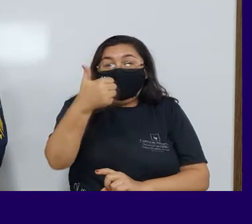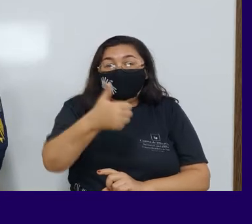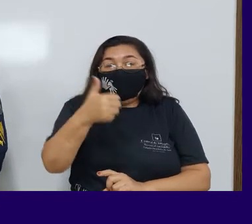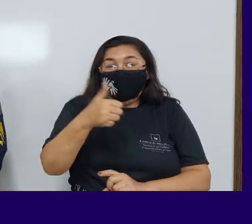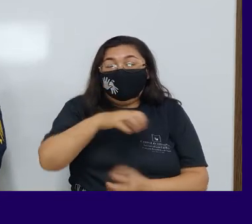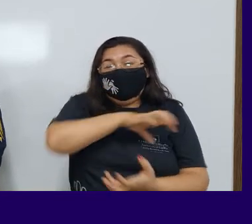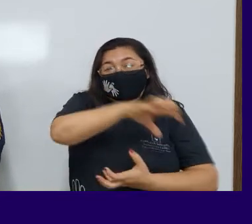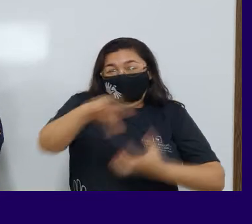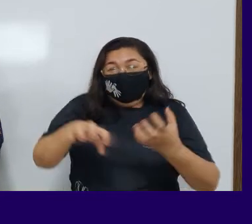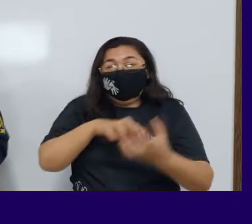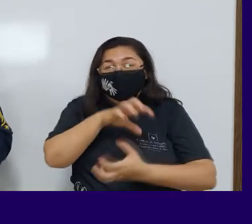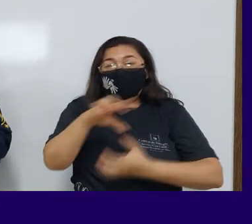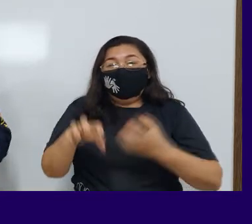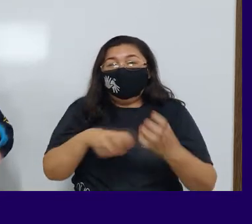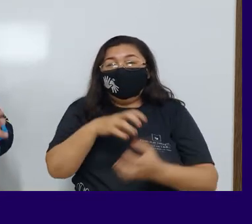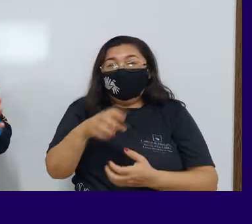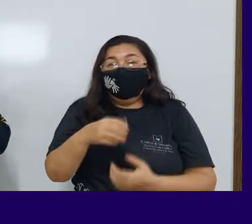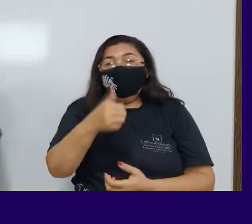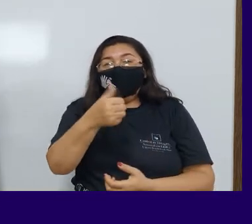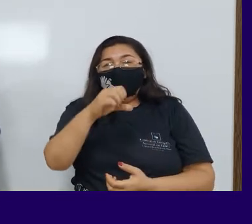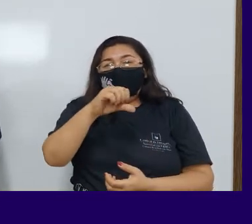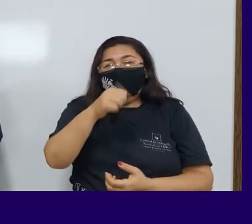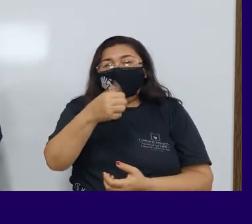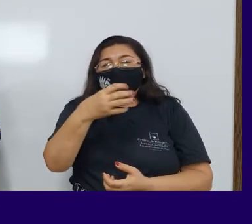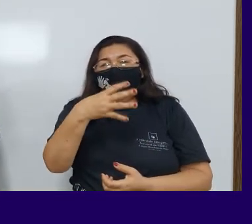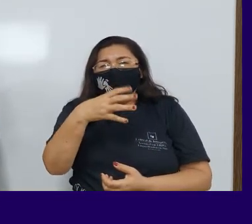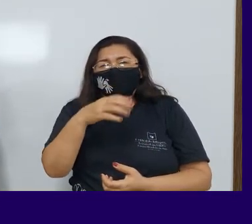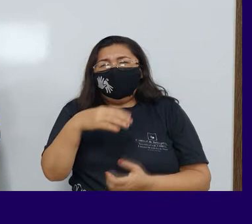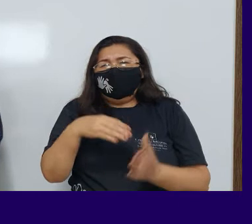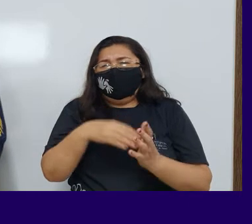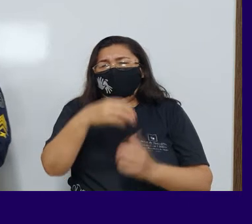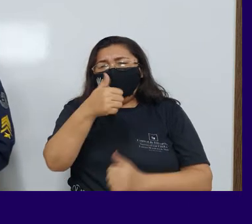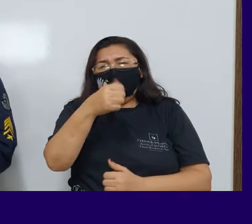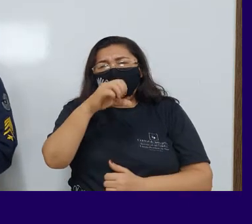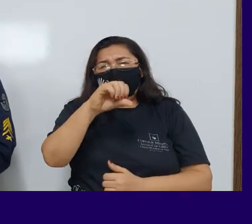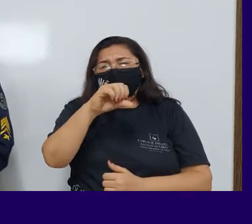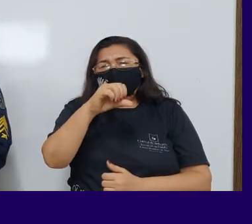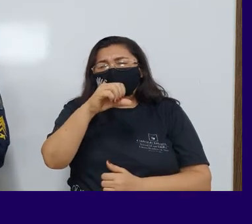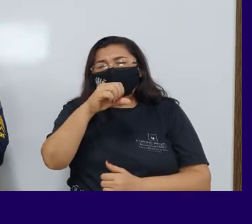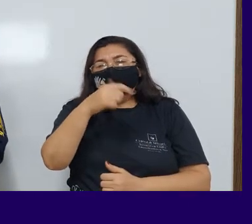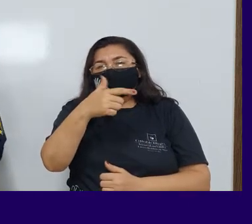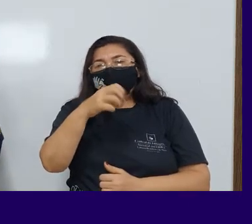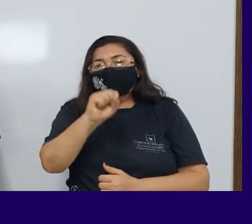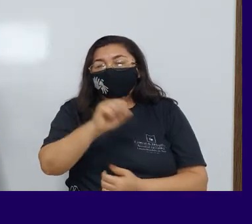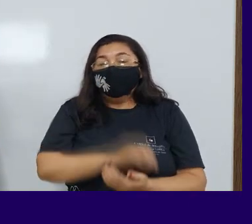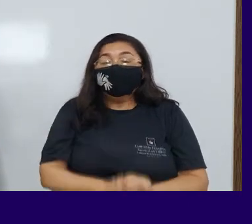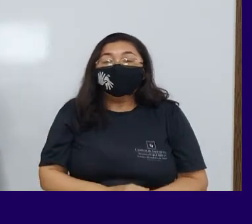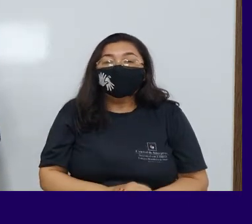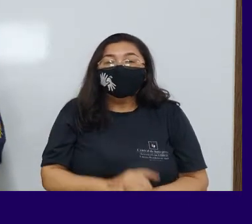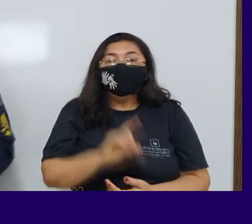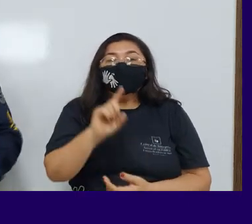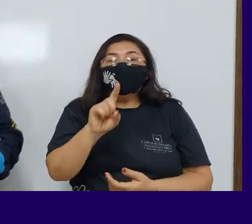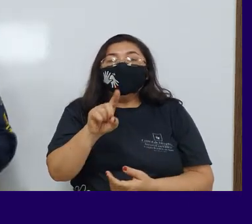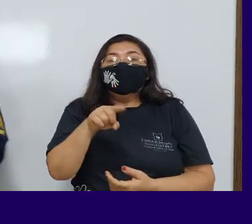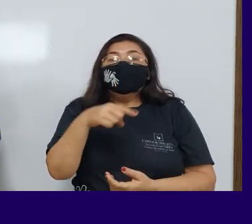grande expansão. O seu uso espalhou-se por todo o mundo a partir de meados do século XX, com a ajuda de técnicas